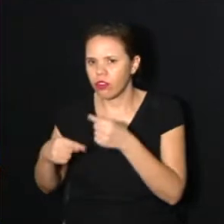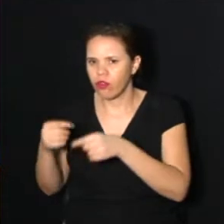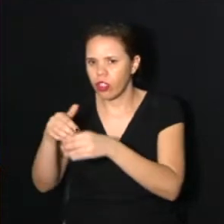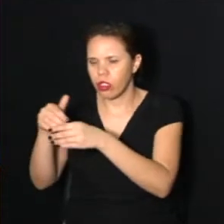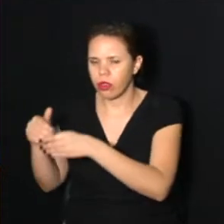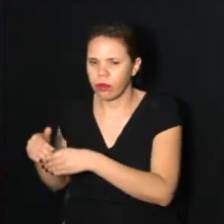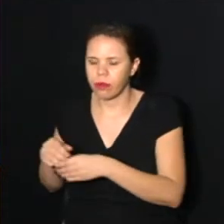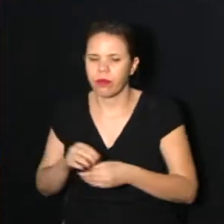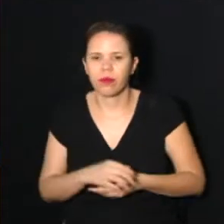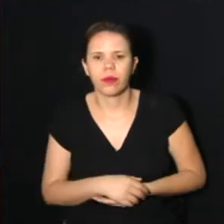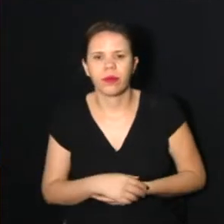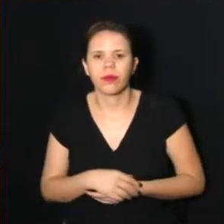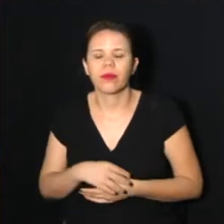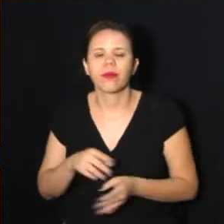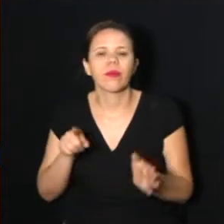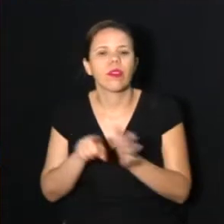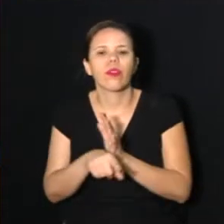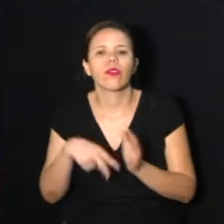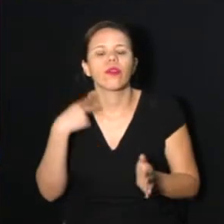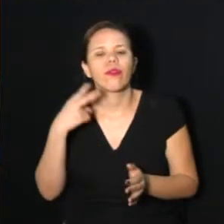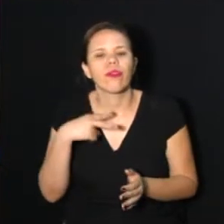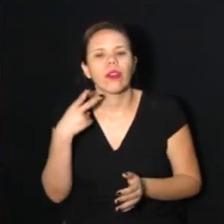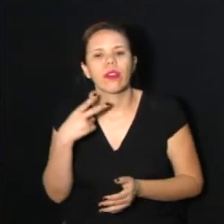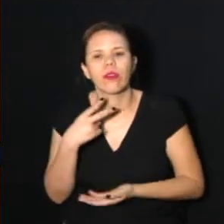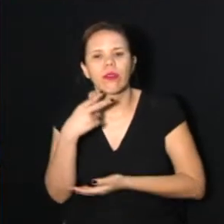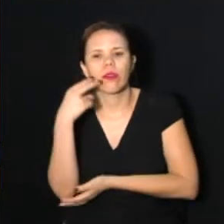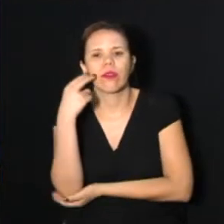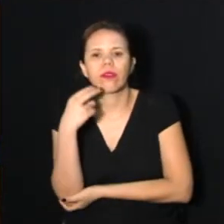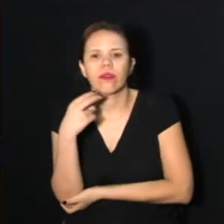votação. Vereador